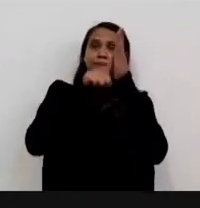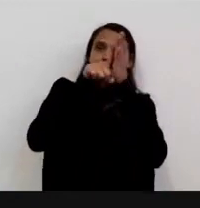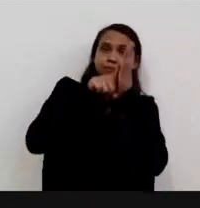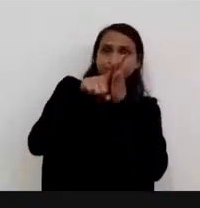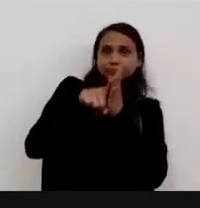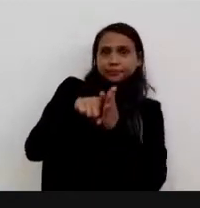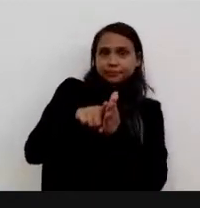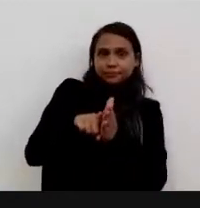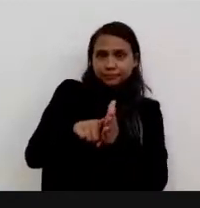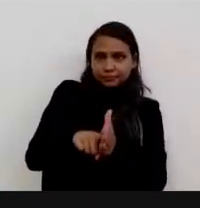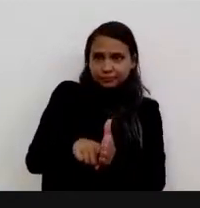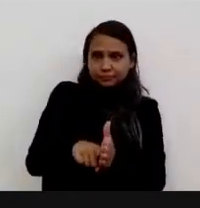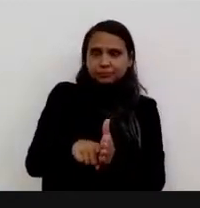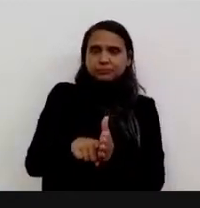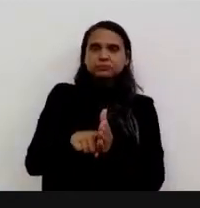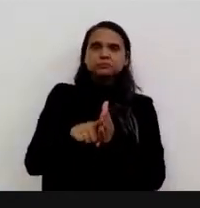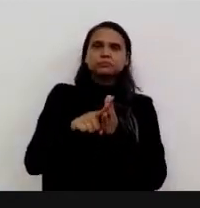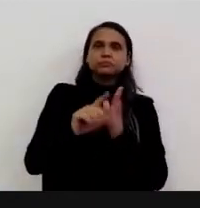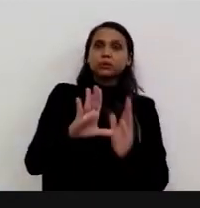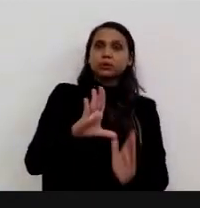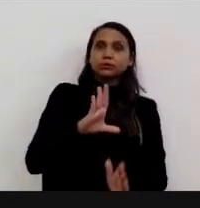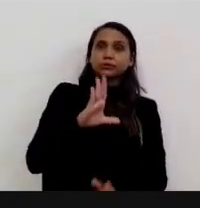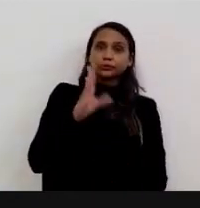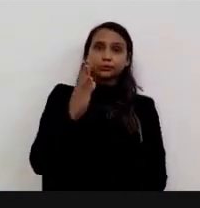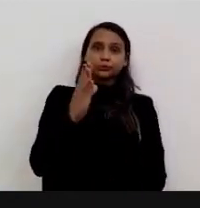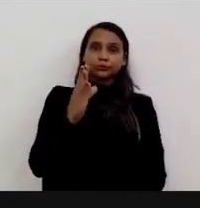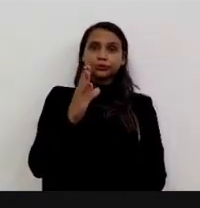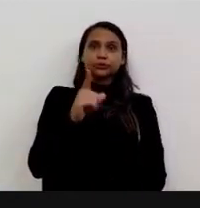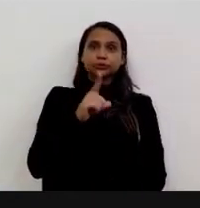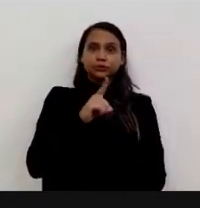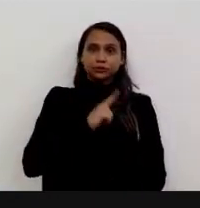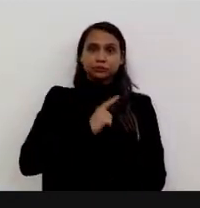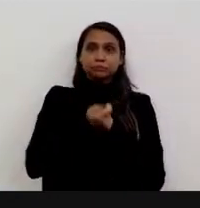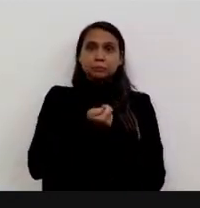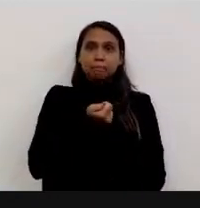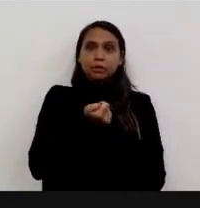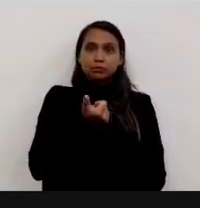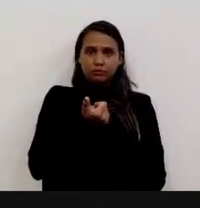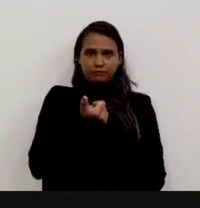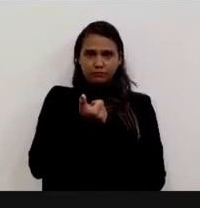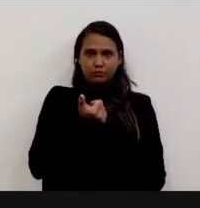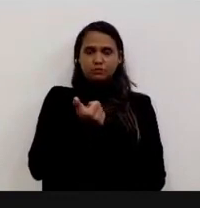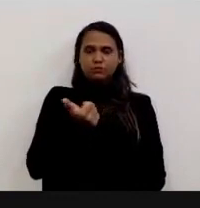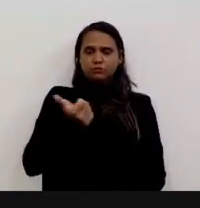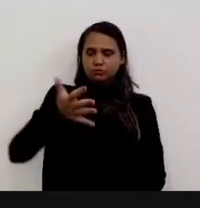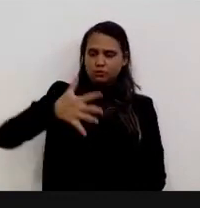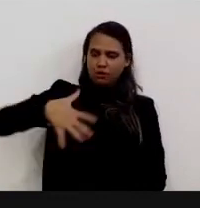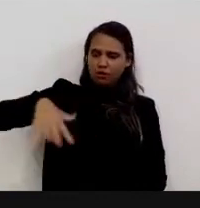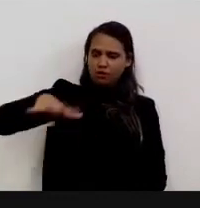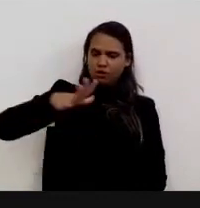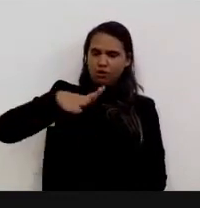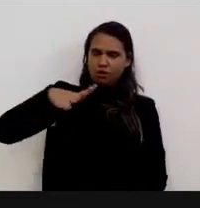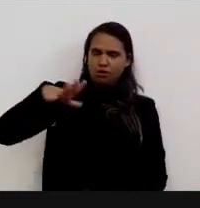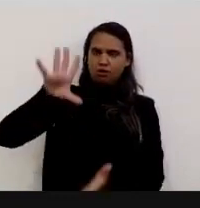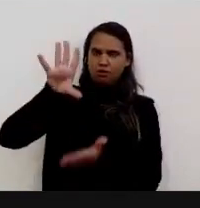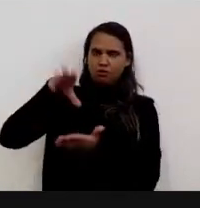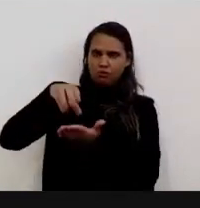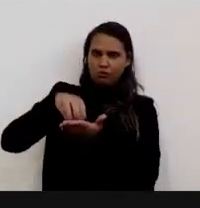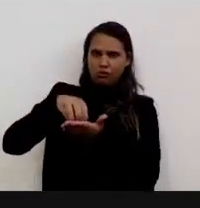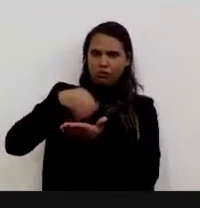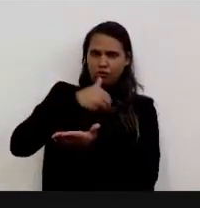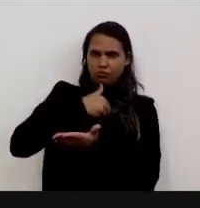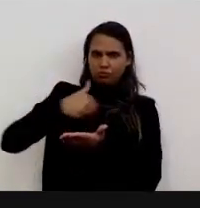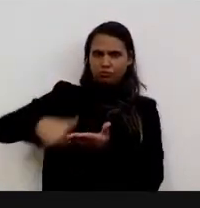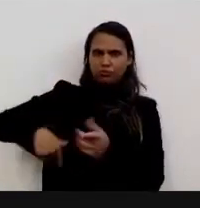com pesquisas, ações que estão trazendo benefício nos seus órgãos de lotação, para a instituição